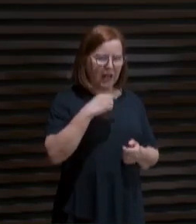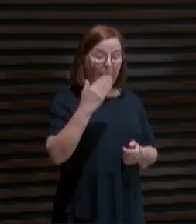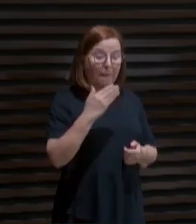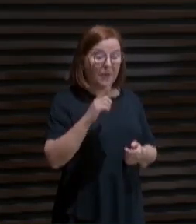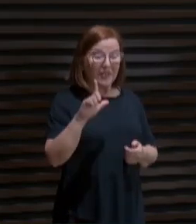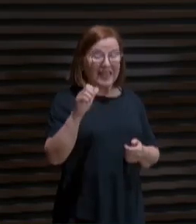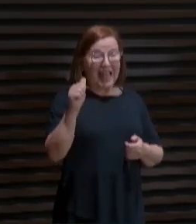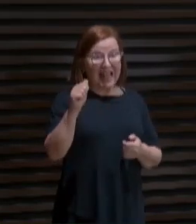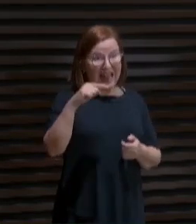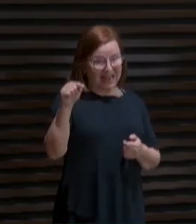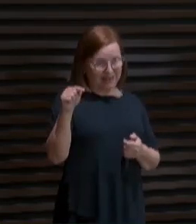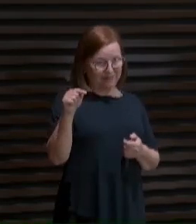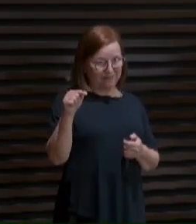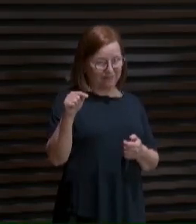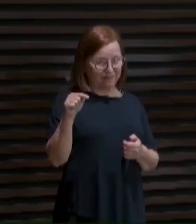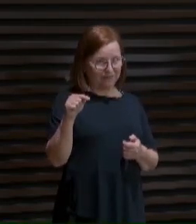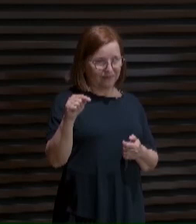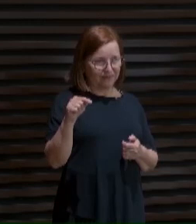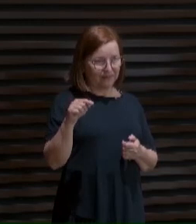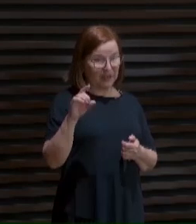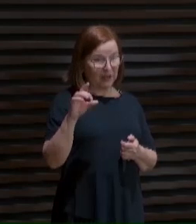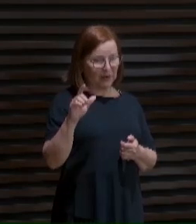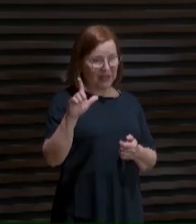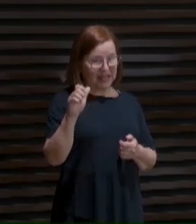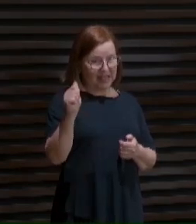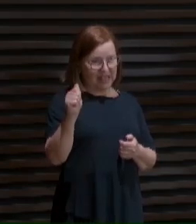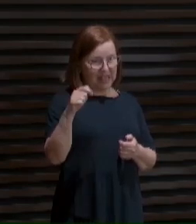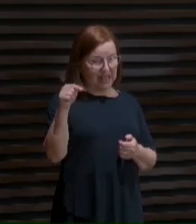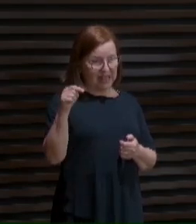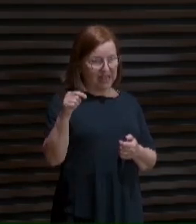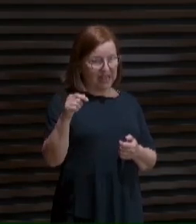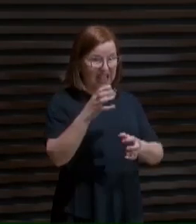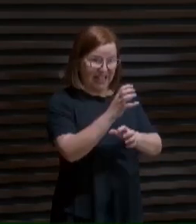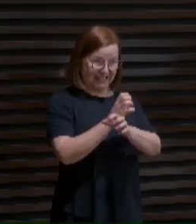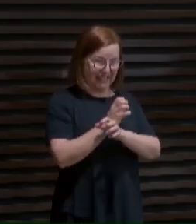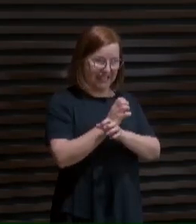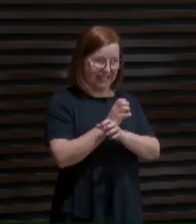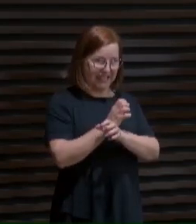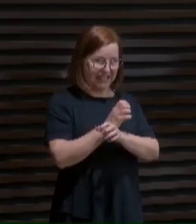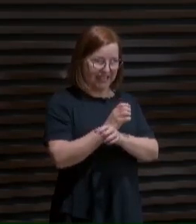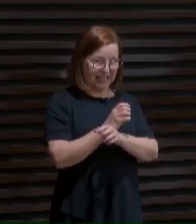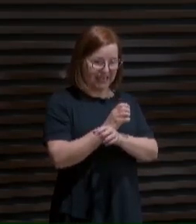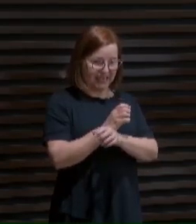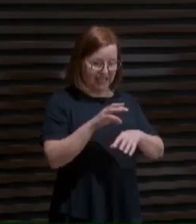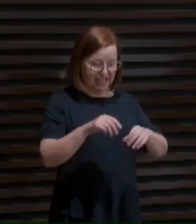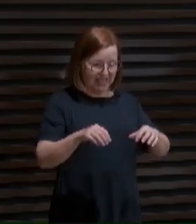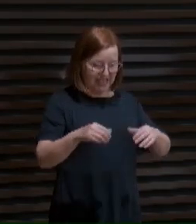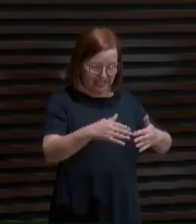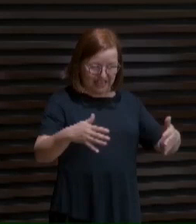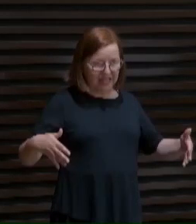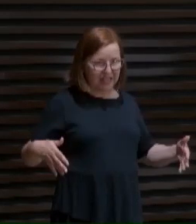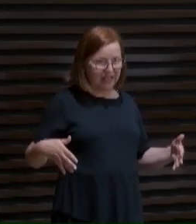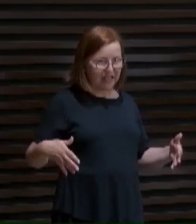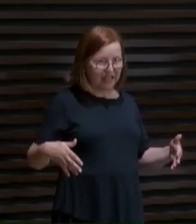lã, que só a lã esteja seca, e na terra ao redor haja